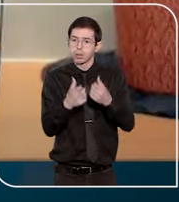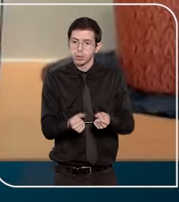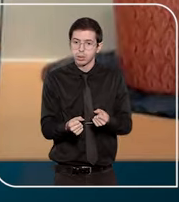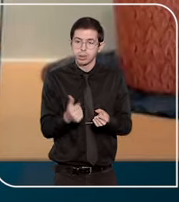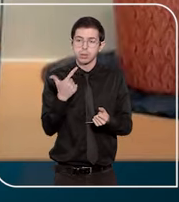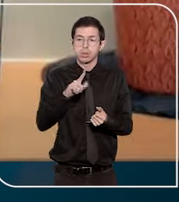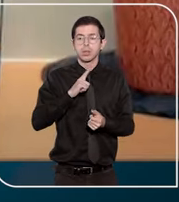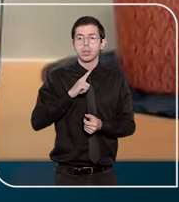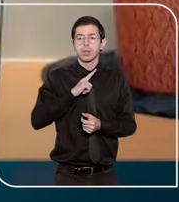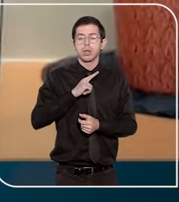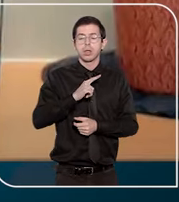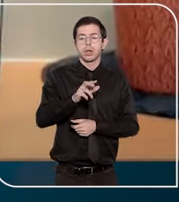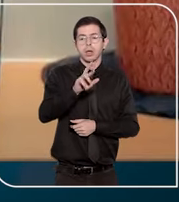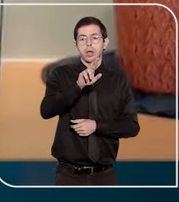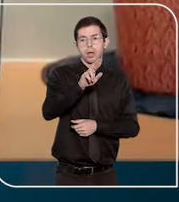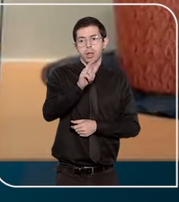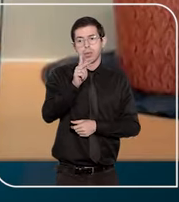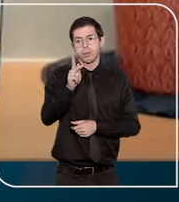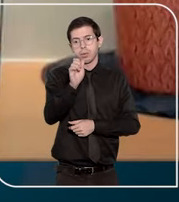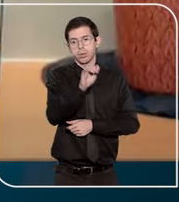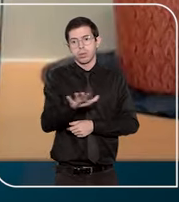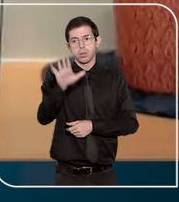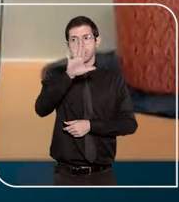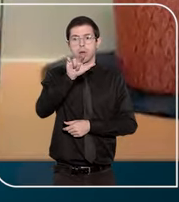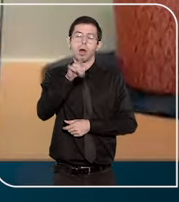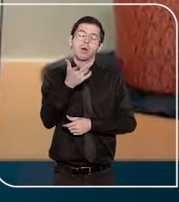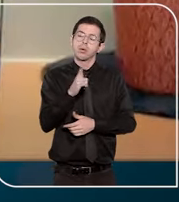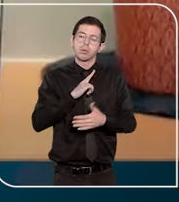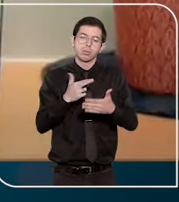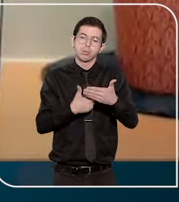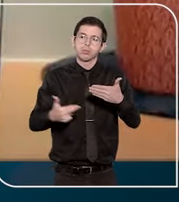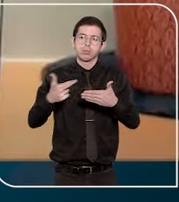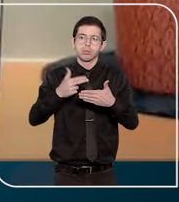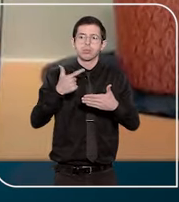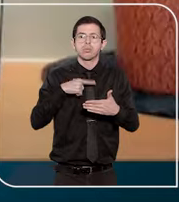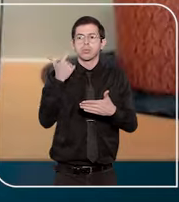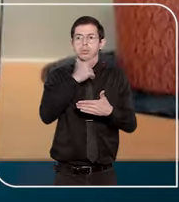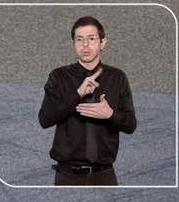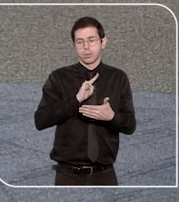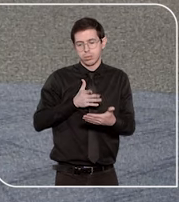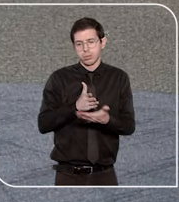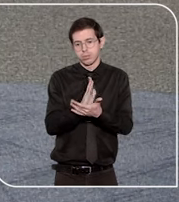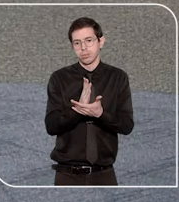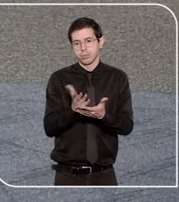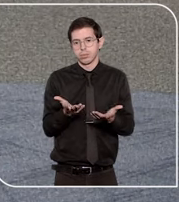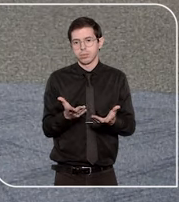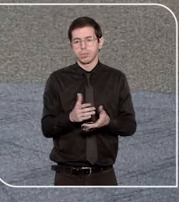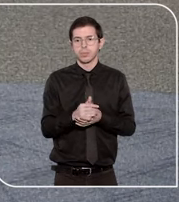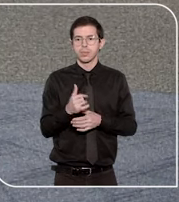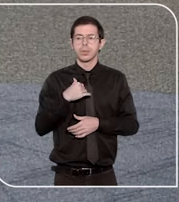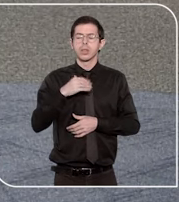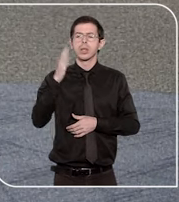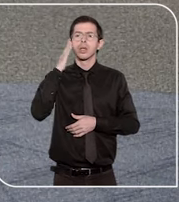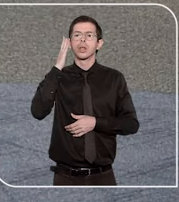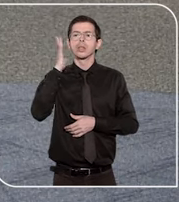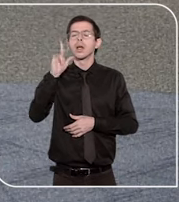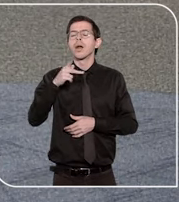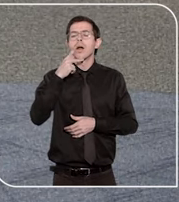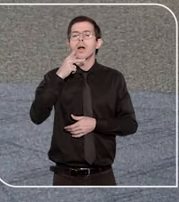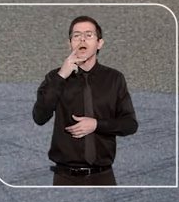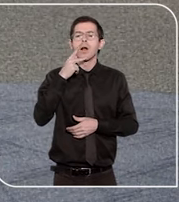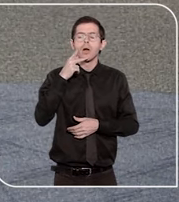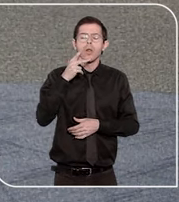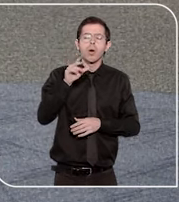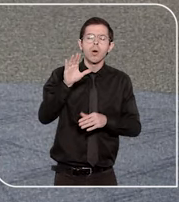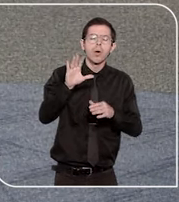repercussão geral. E aí o recurso realmente não tem como ter sucesso. Eu sei que ambos já pincelaram aí várias situações